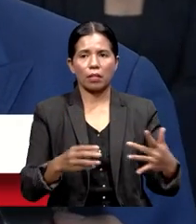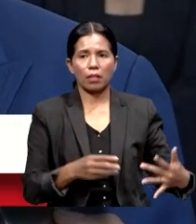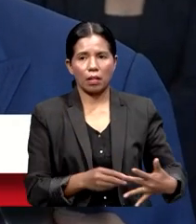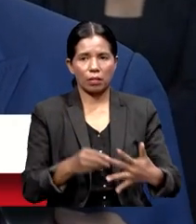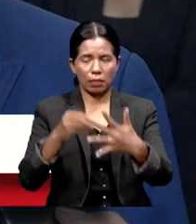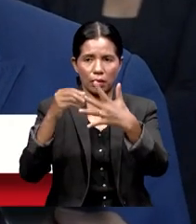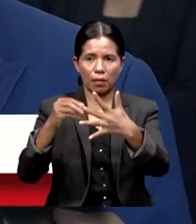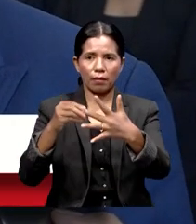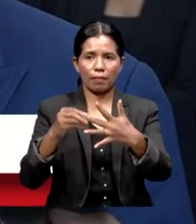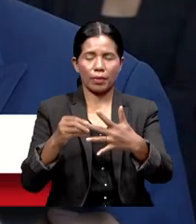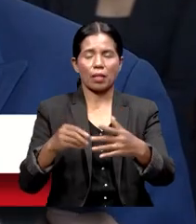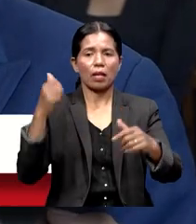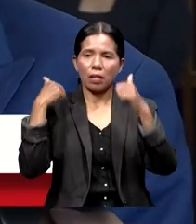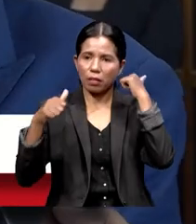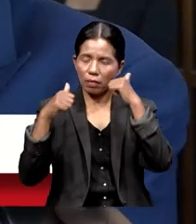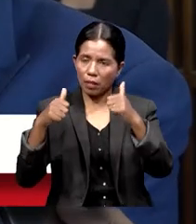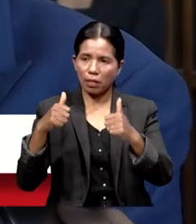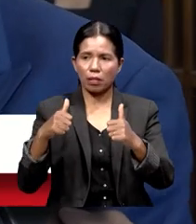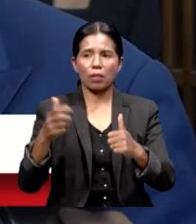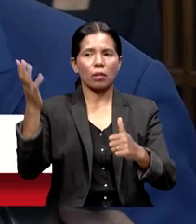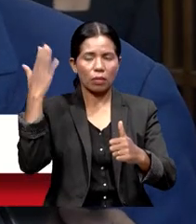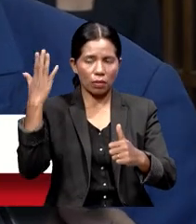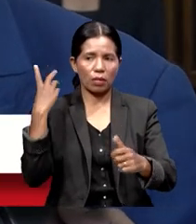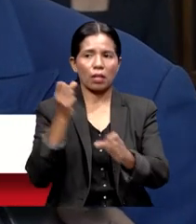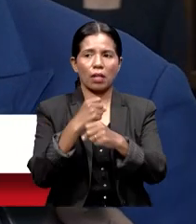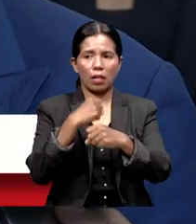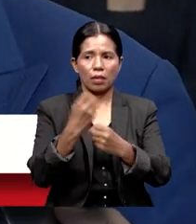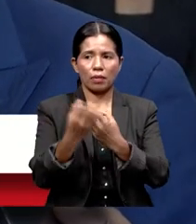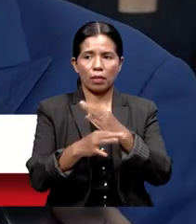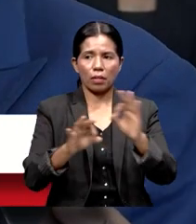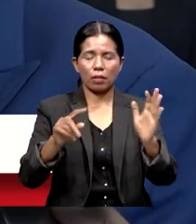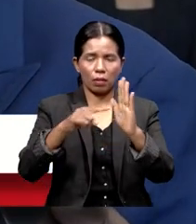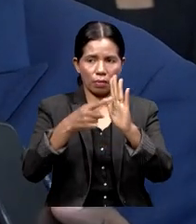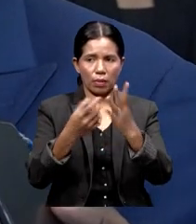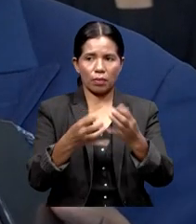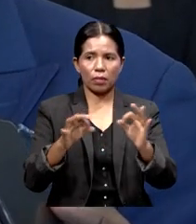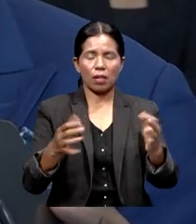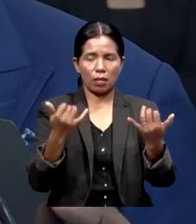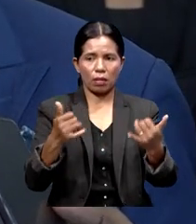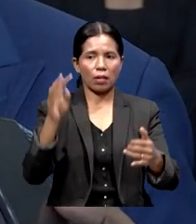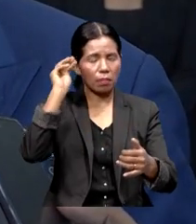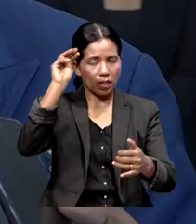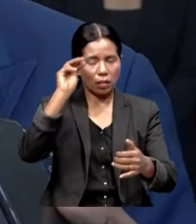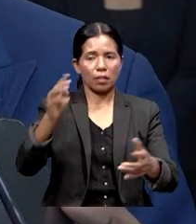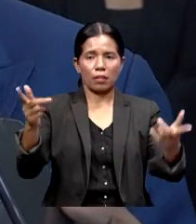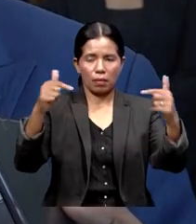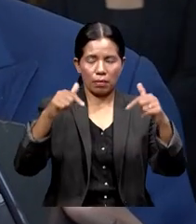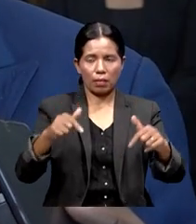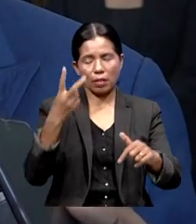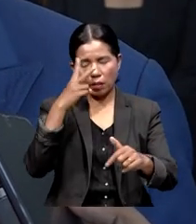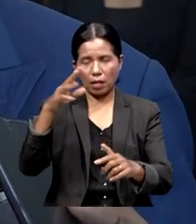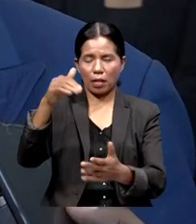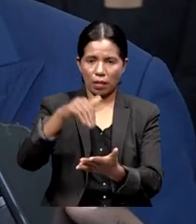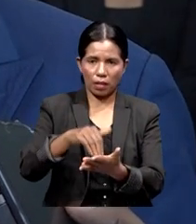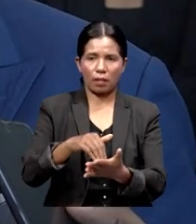Especialmente atividades ne vem mais ulu haritiana, hahutiana, e agora o ministro mai a torre afirma